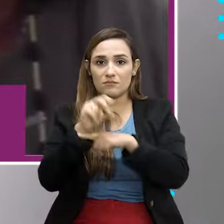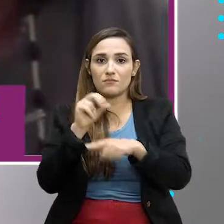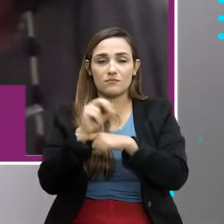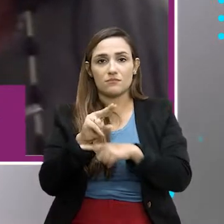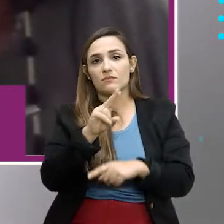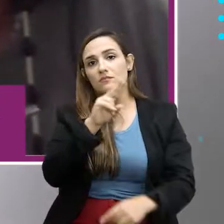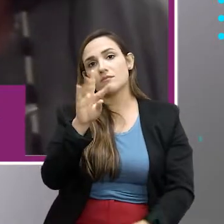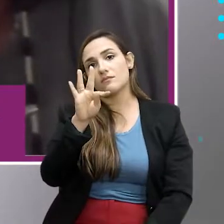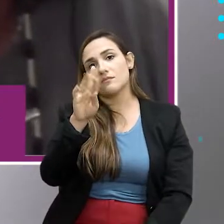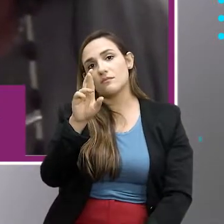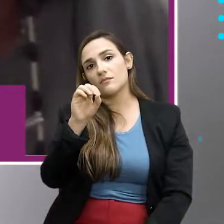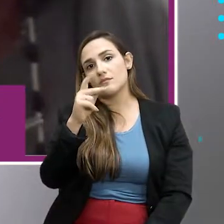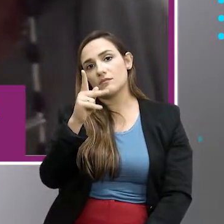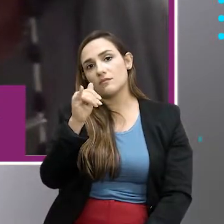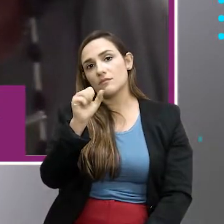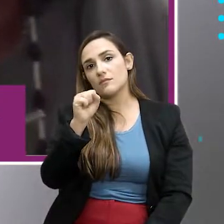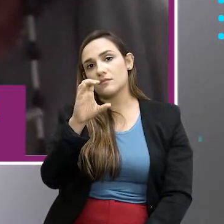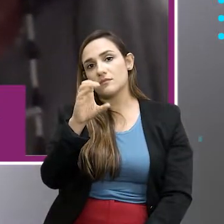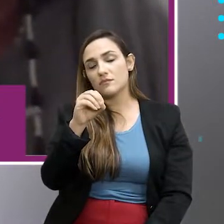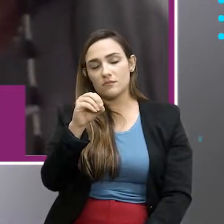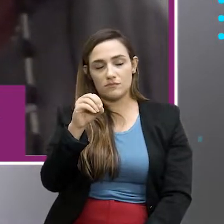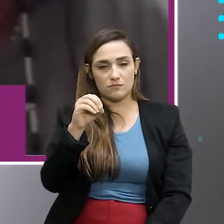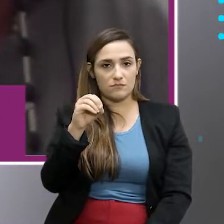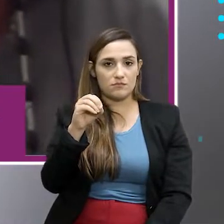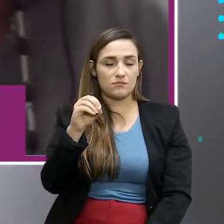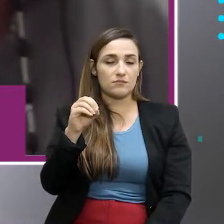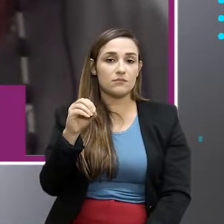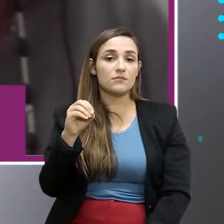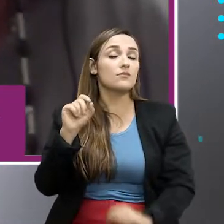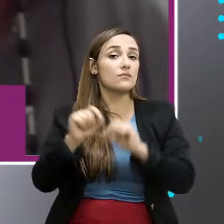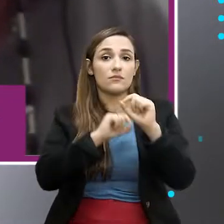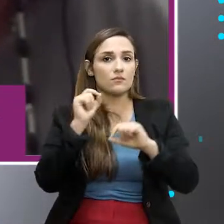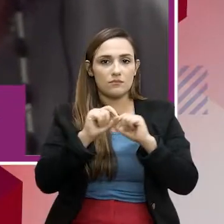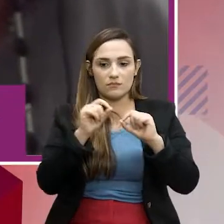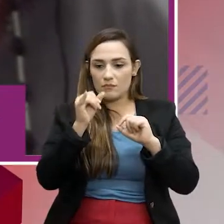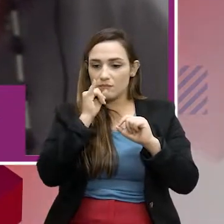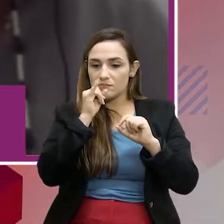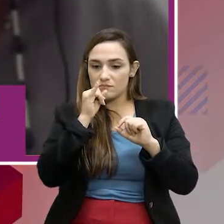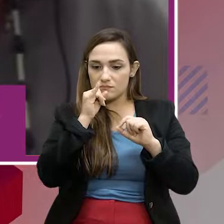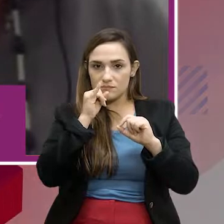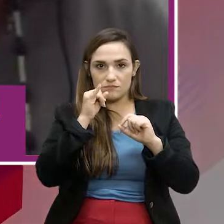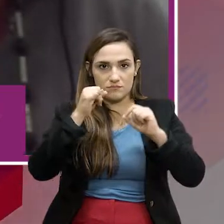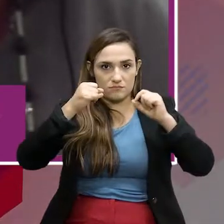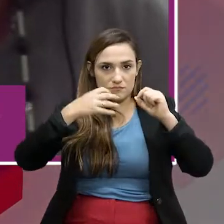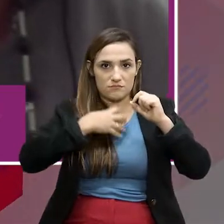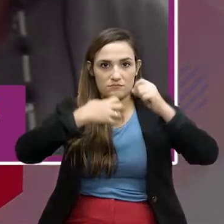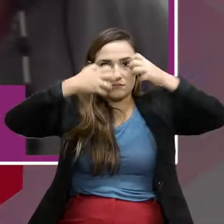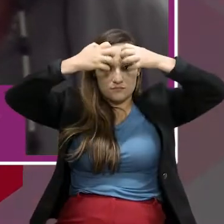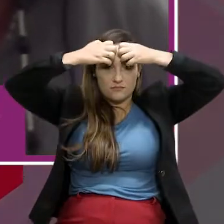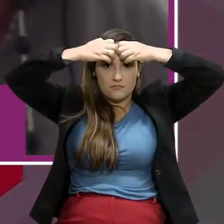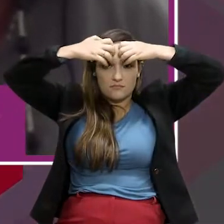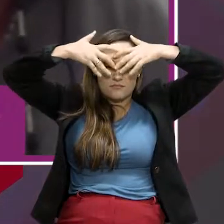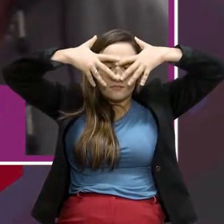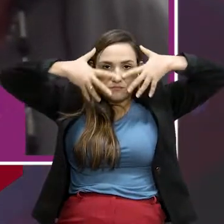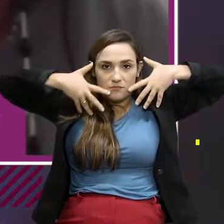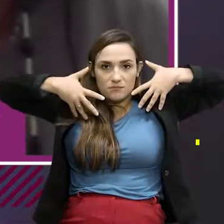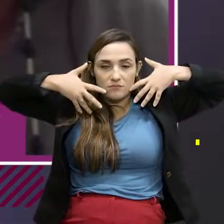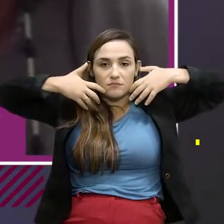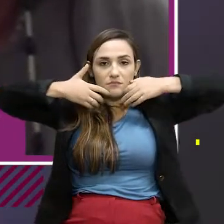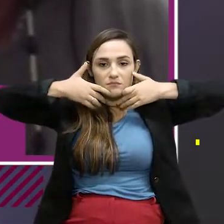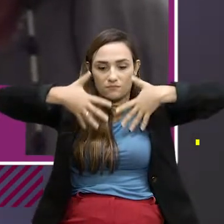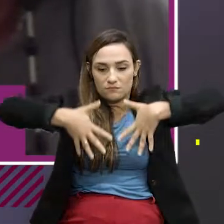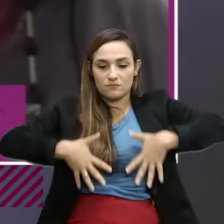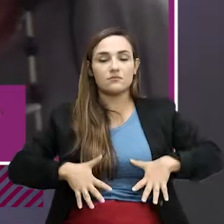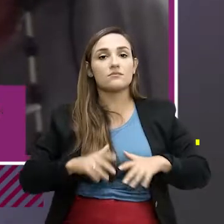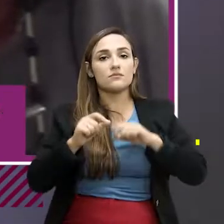mais, perde a concentração, né? Porque é um vírus que tem que a gente chama tropismo para o sistema nervoso